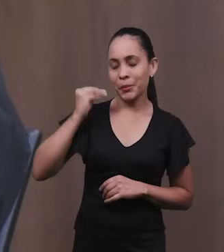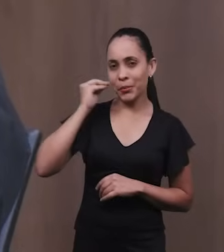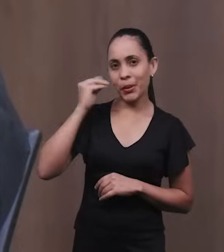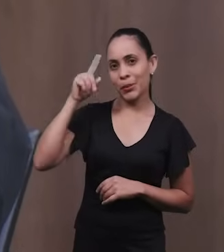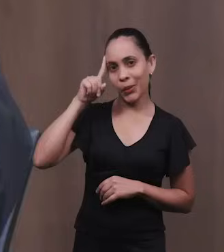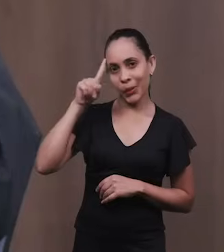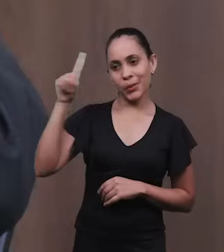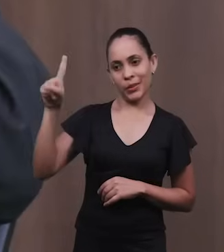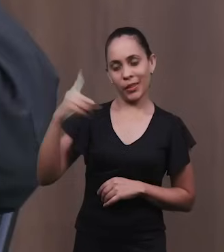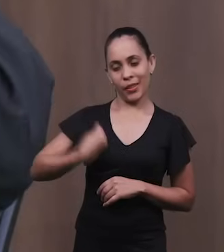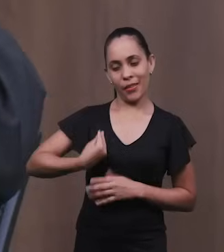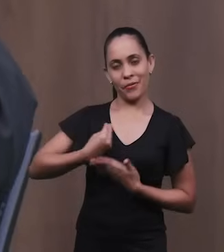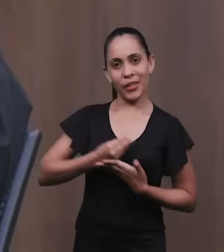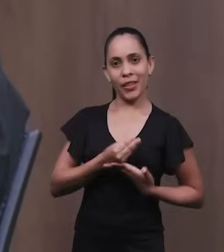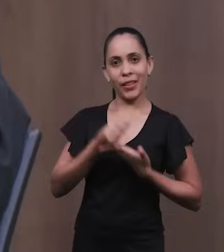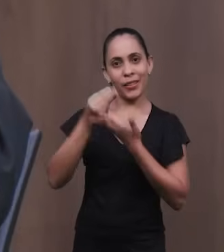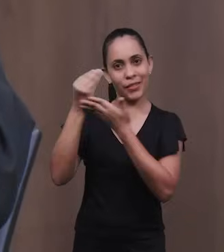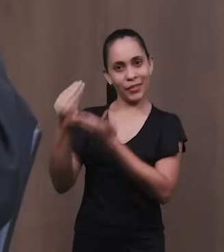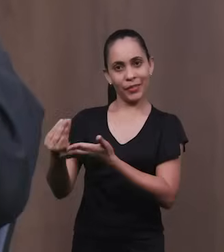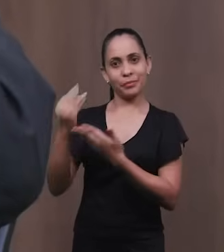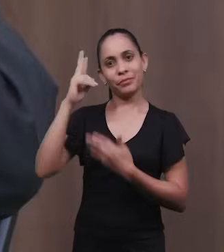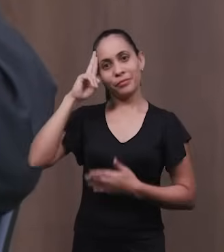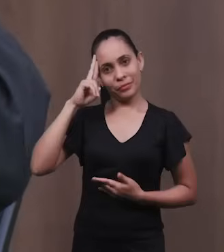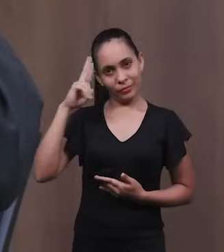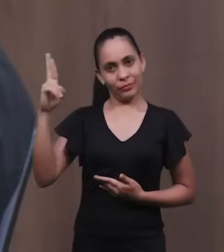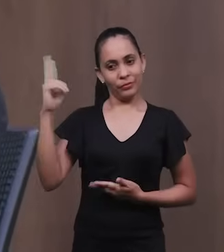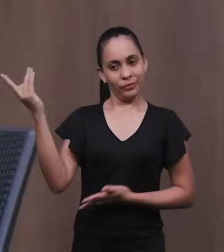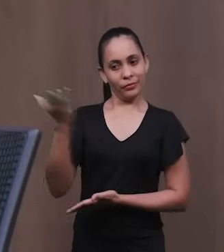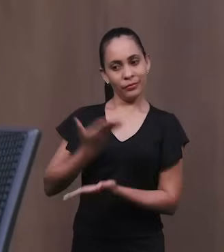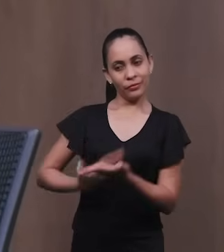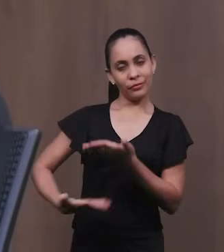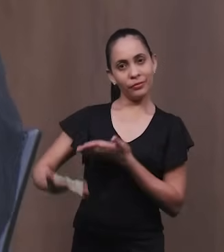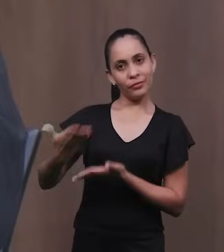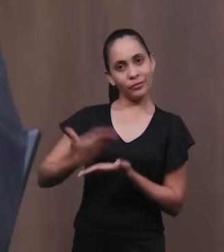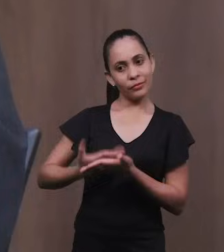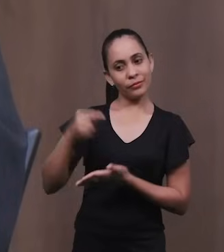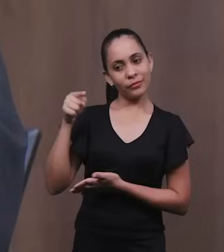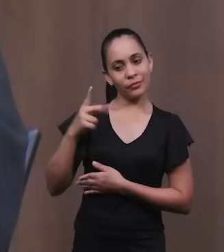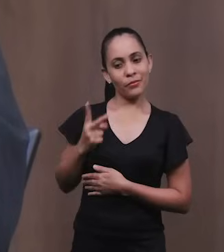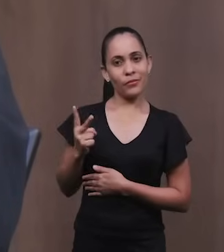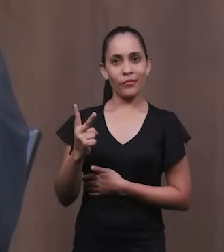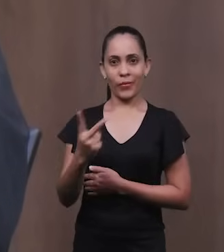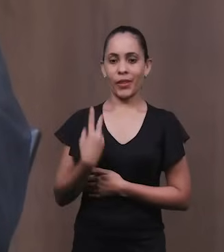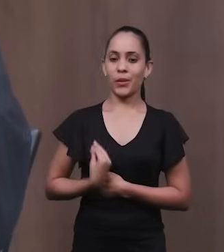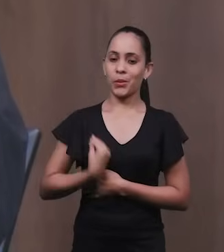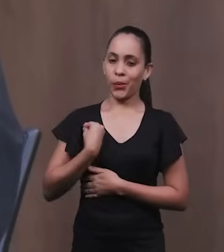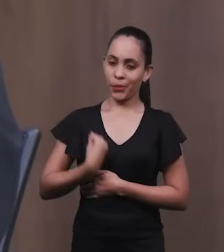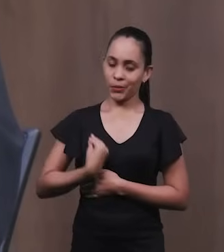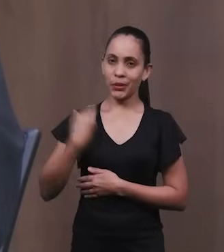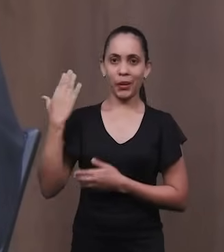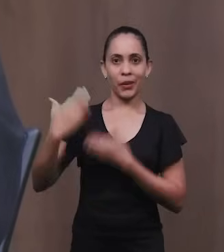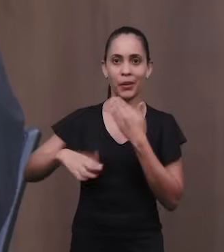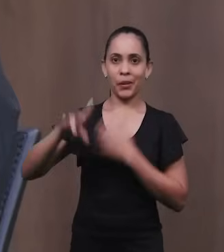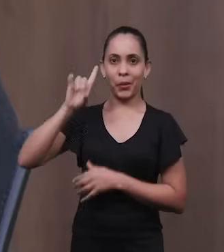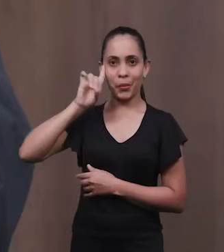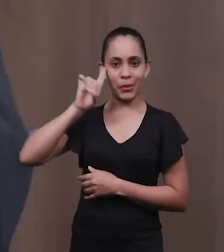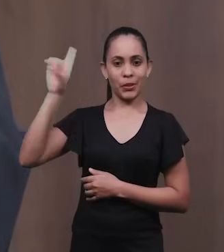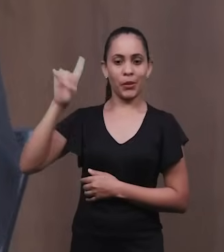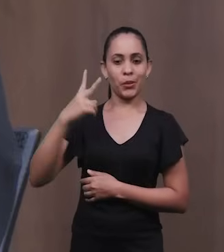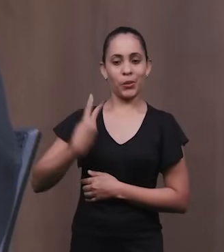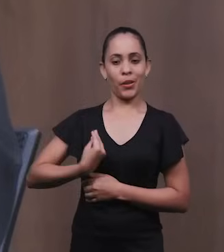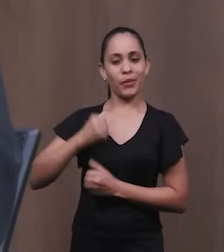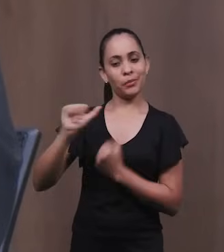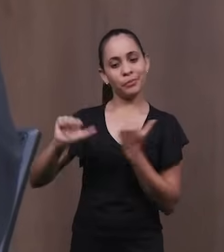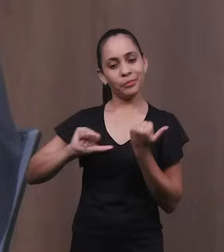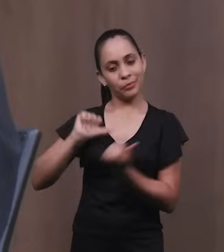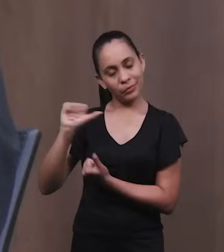o Senhor e ali entregar a vida ao Senhor e participar e dar continuidade à sua vida na presença do Senhor, e transformou a